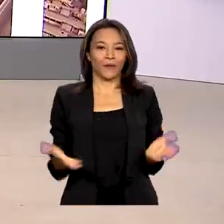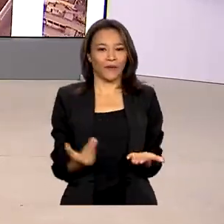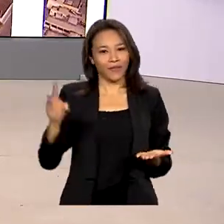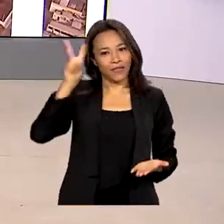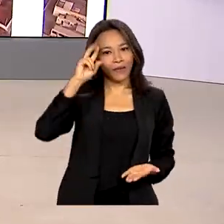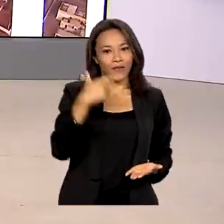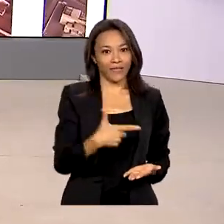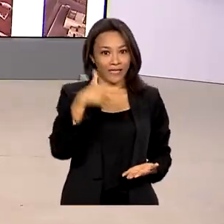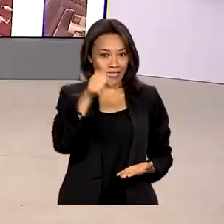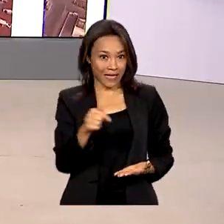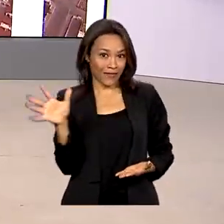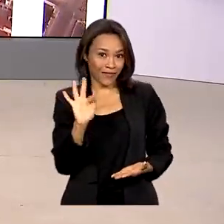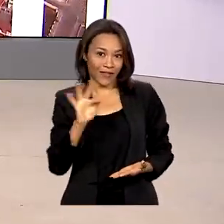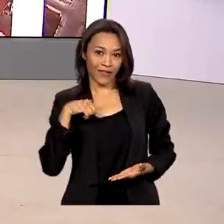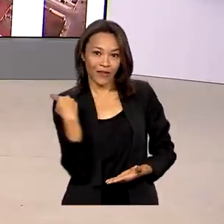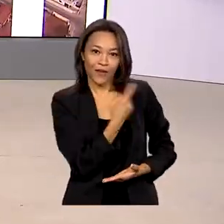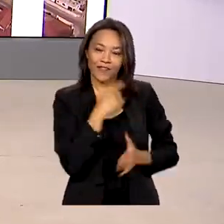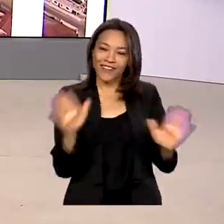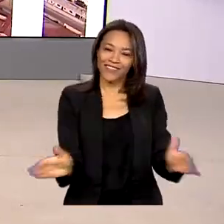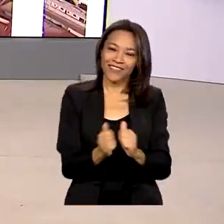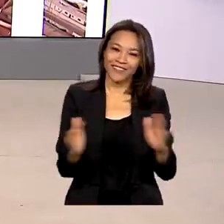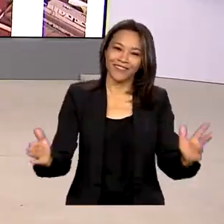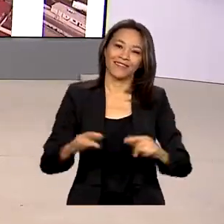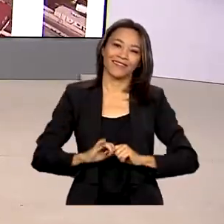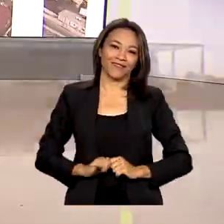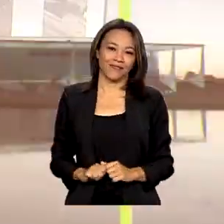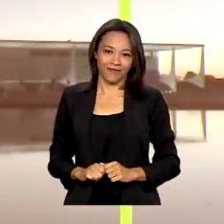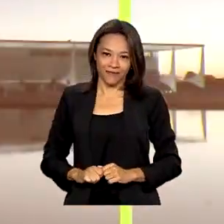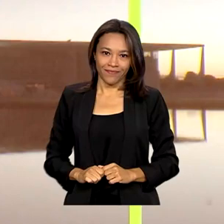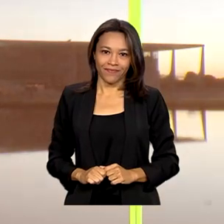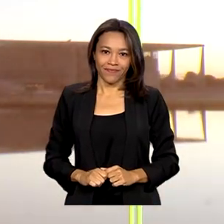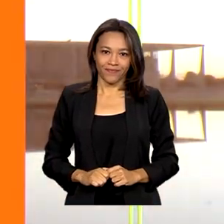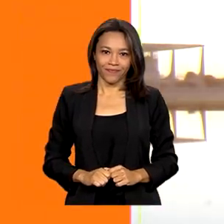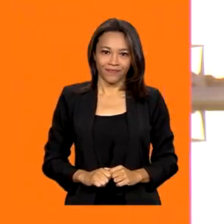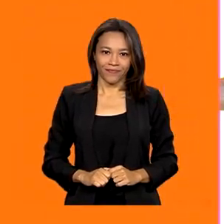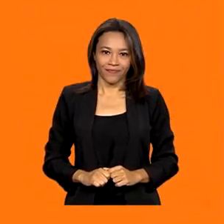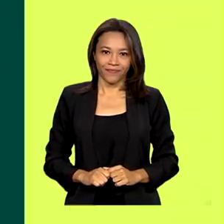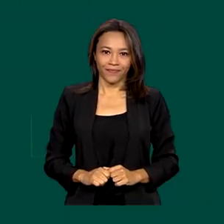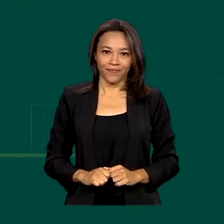27 de fevereiro o Brasil em dia já está no ar